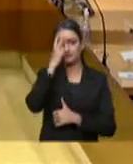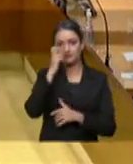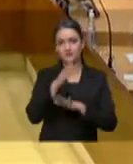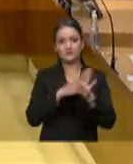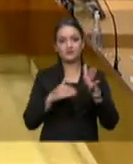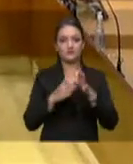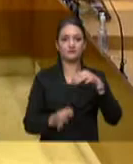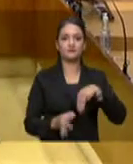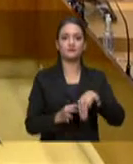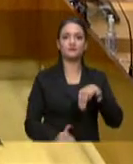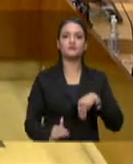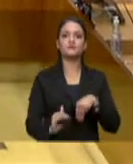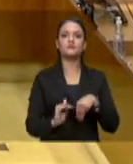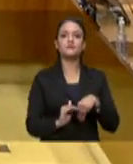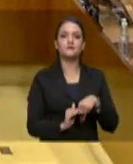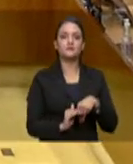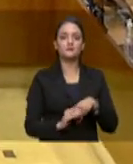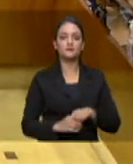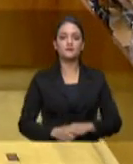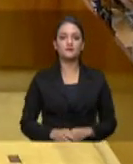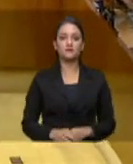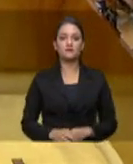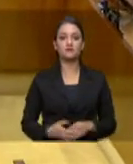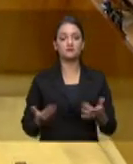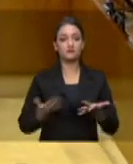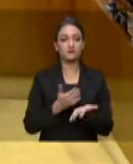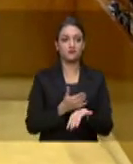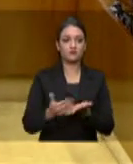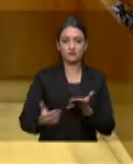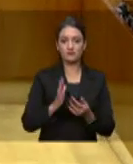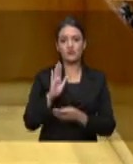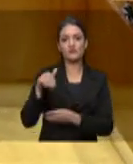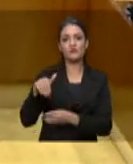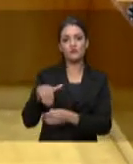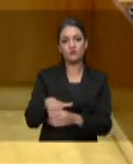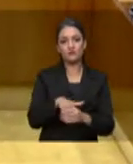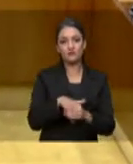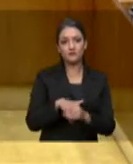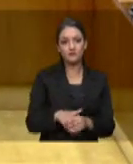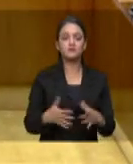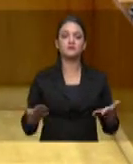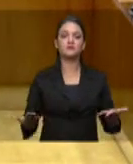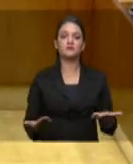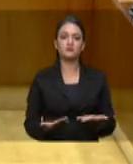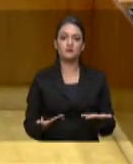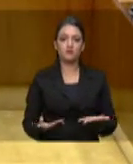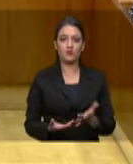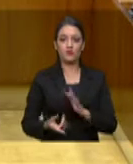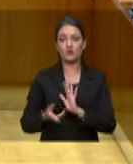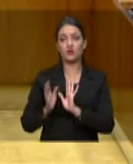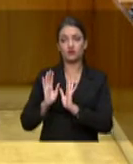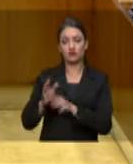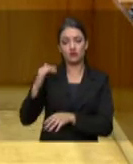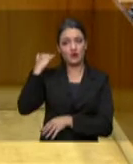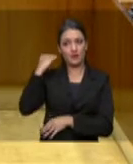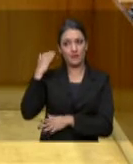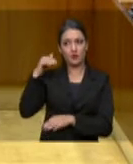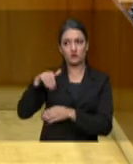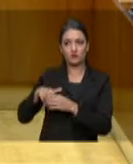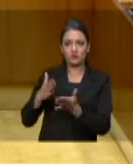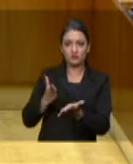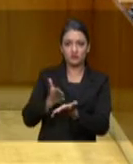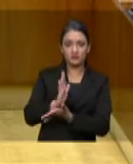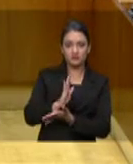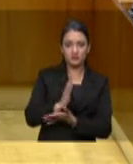Ministros, eu então passo à votação seguinte, depois do voto da ministra Carmen Lúcia, que votou pela procedência